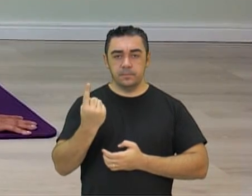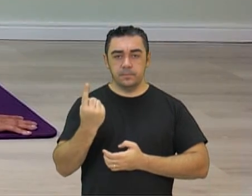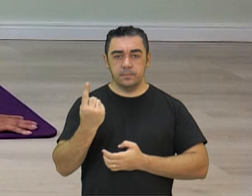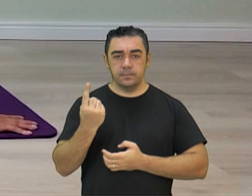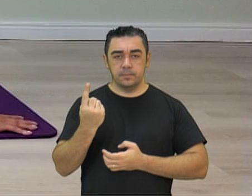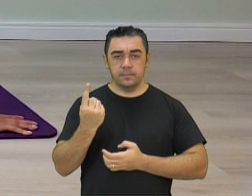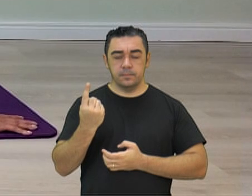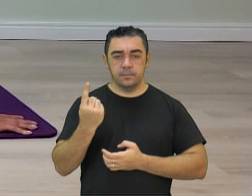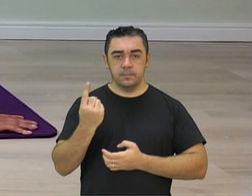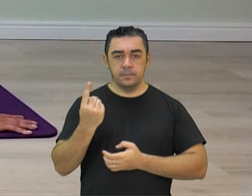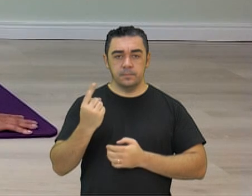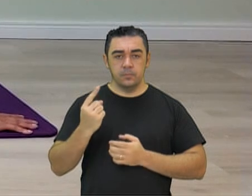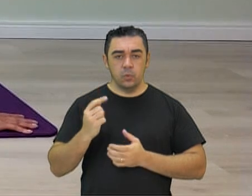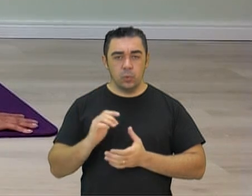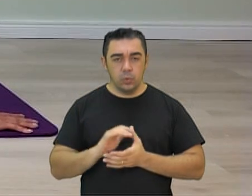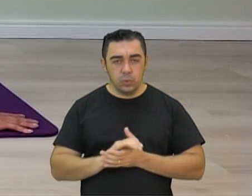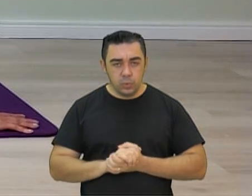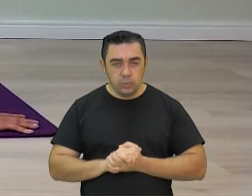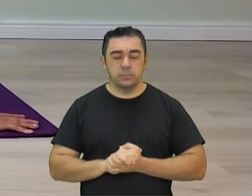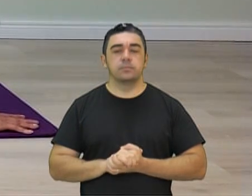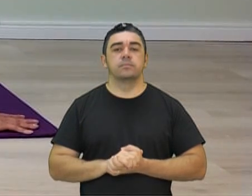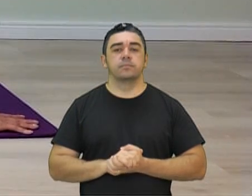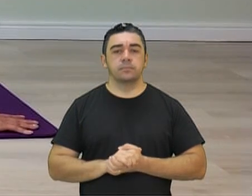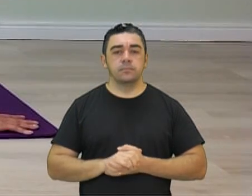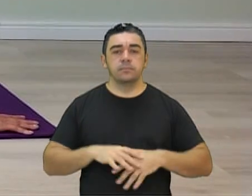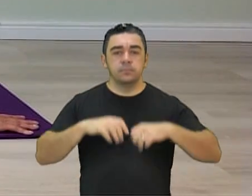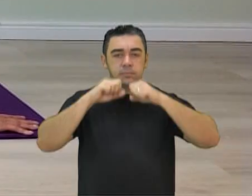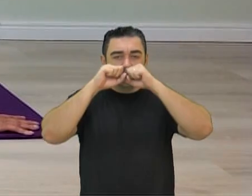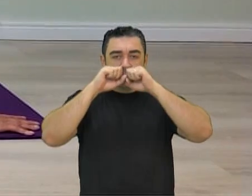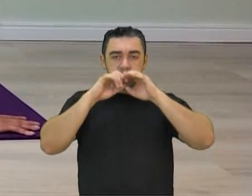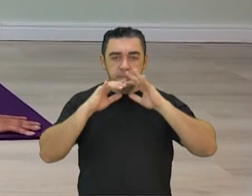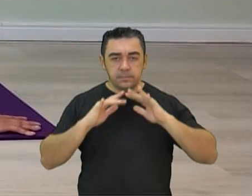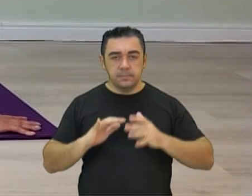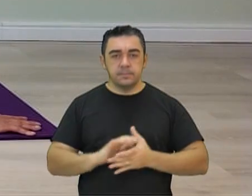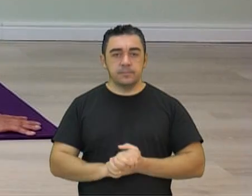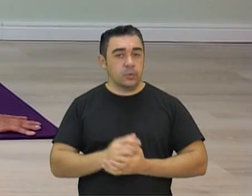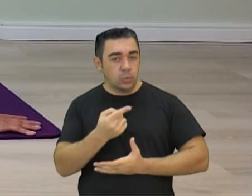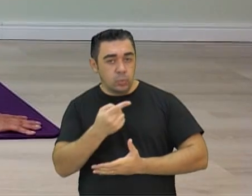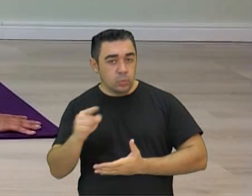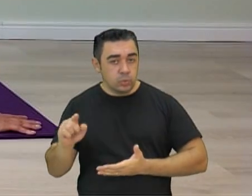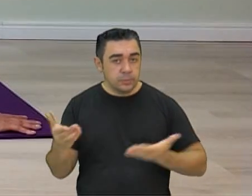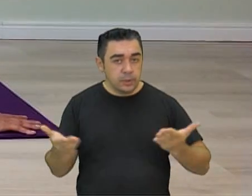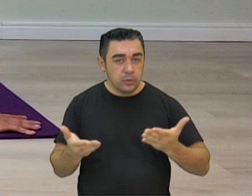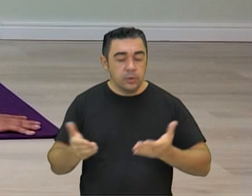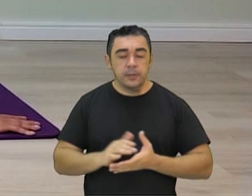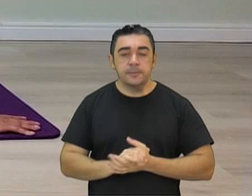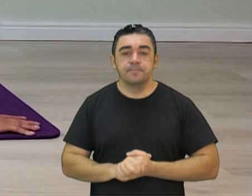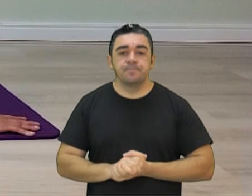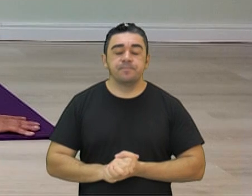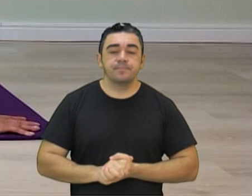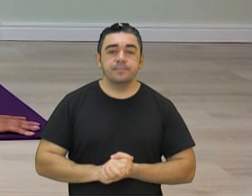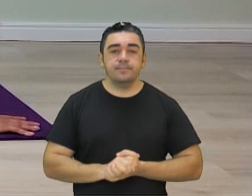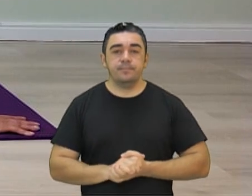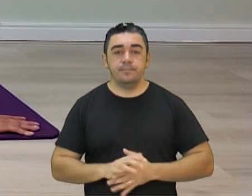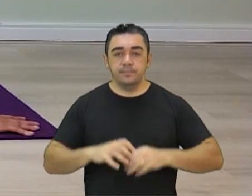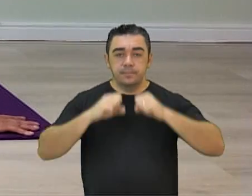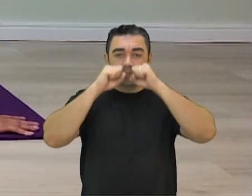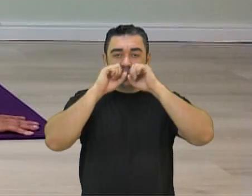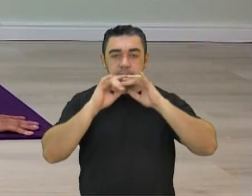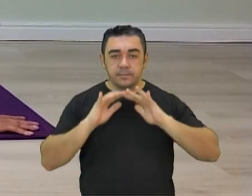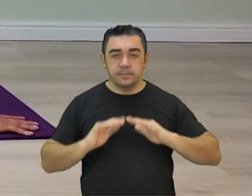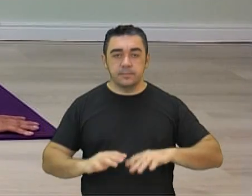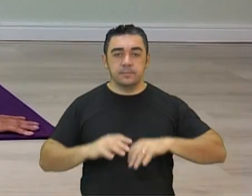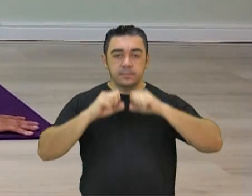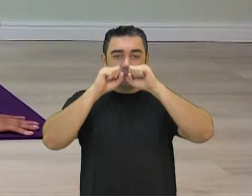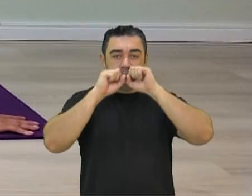1. Contrai. Descansa. Última série. Respira. E vamos